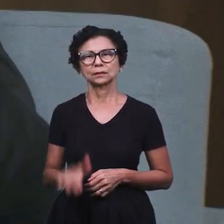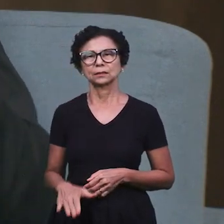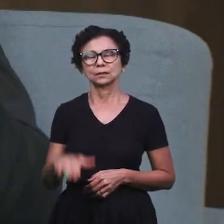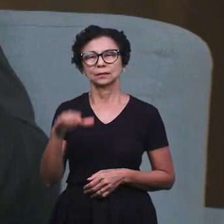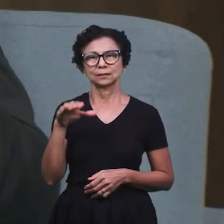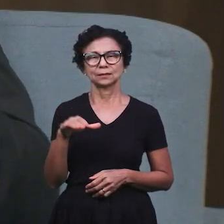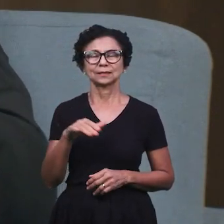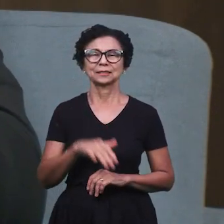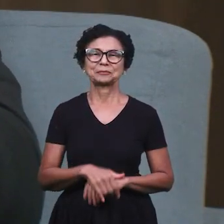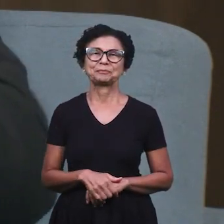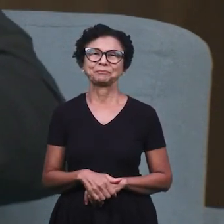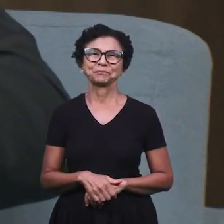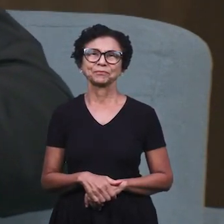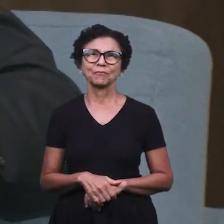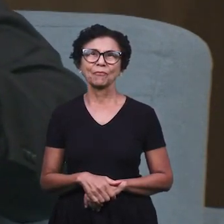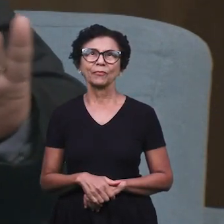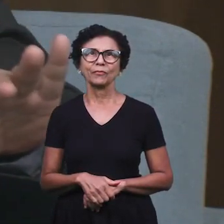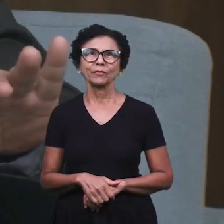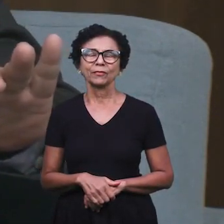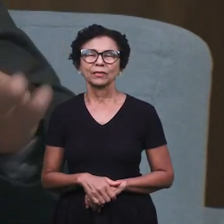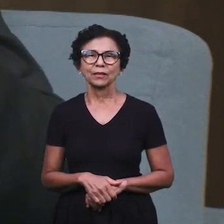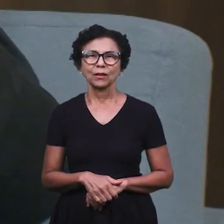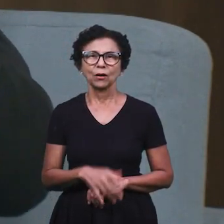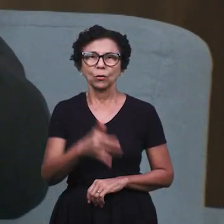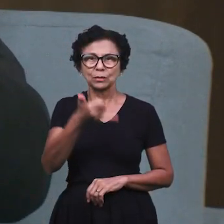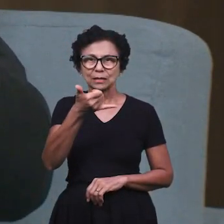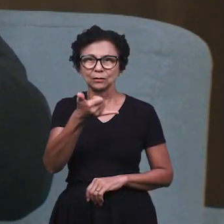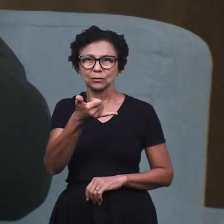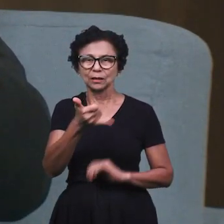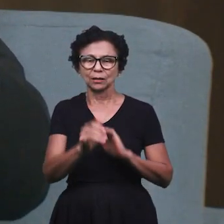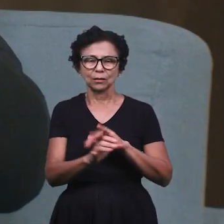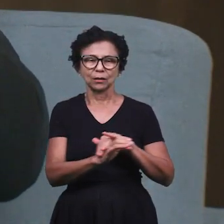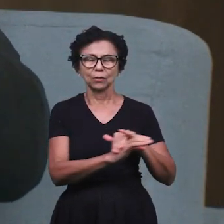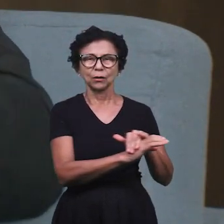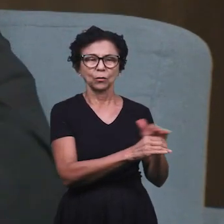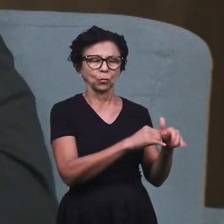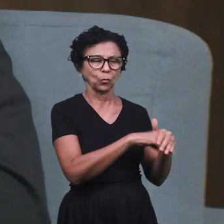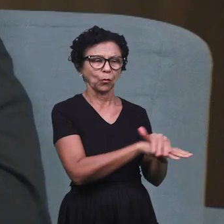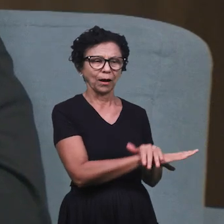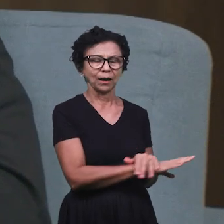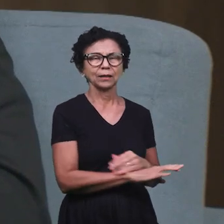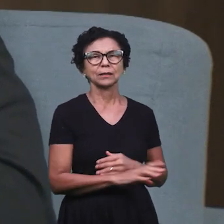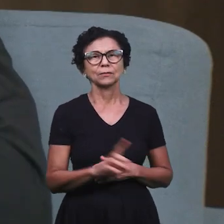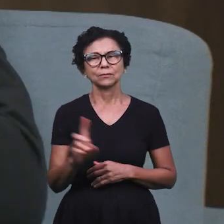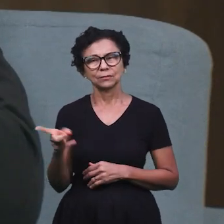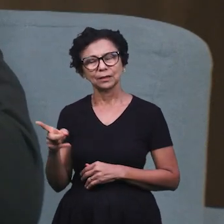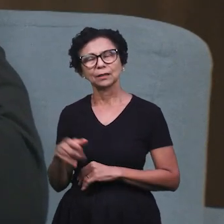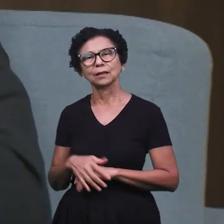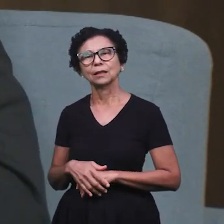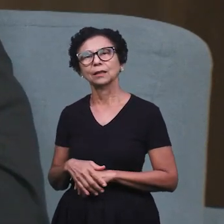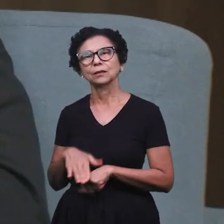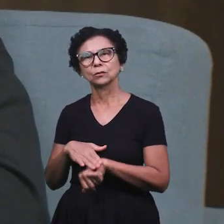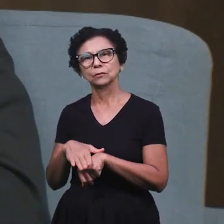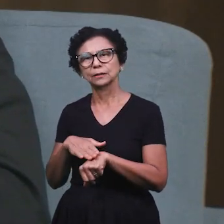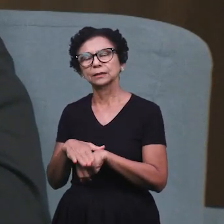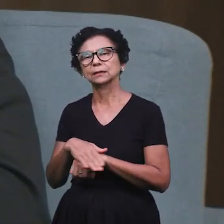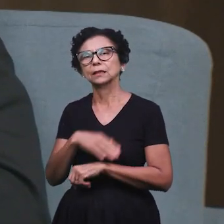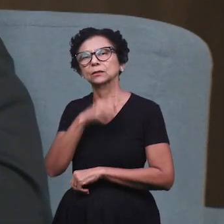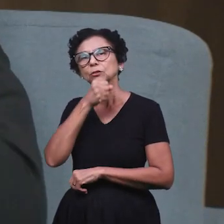criança, intermediário, deixa o celular um pouquinho de lado, senta do lado do vovô, ouve as histórias, são muito